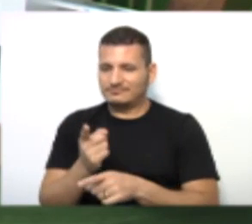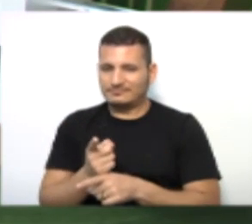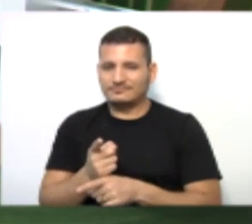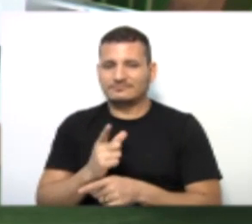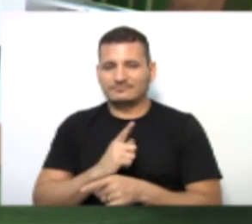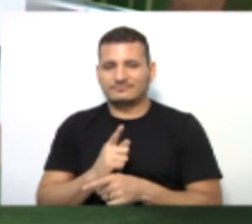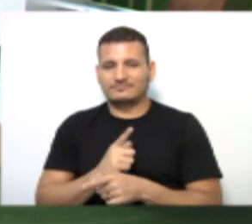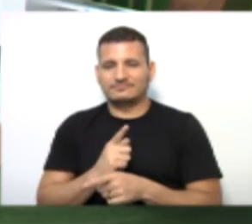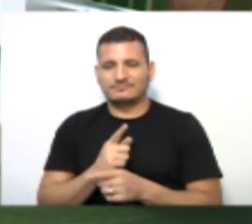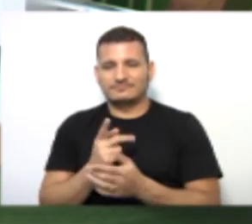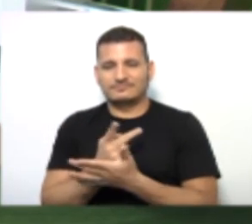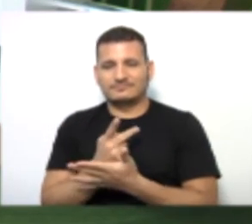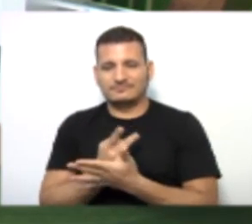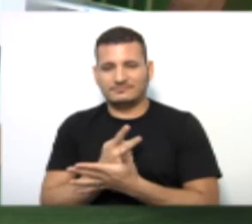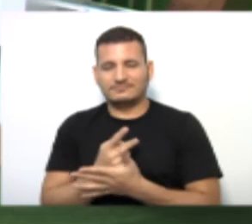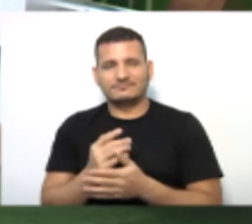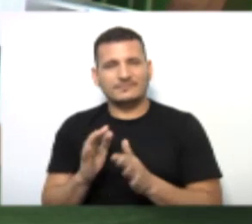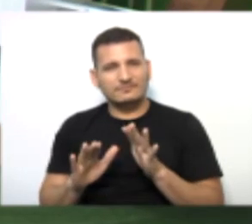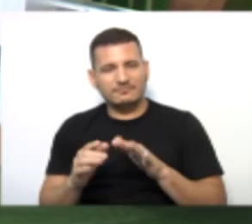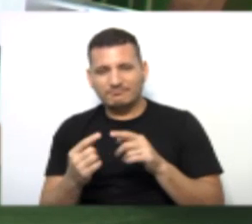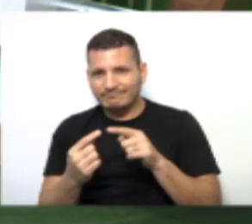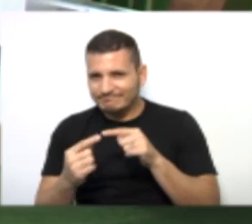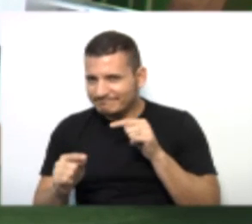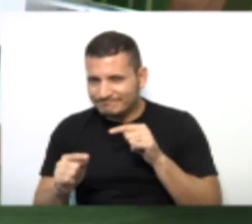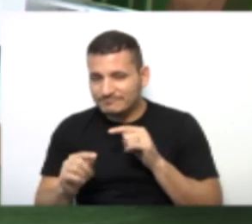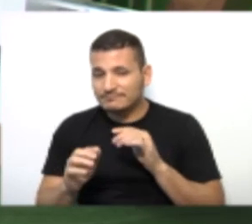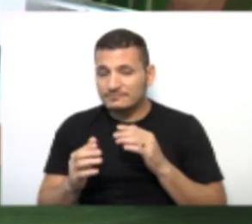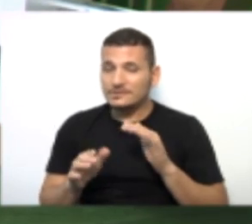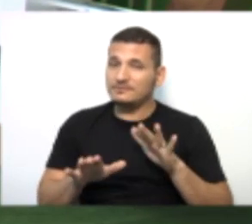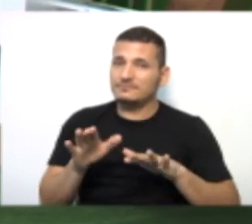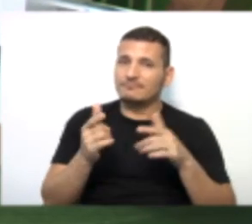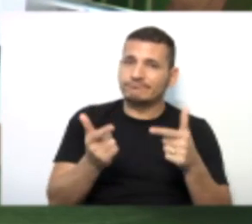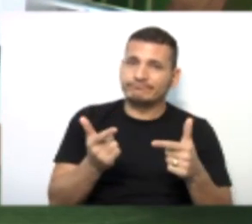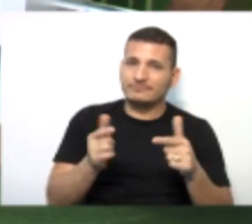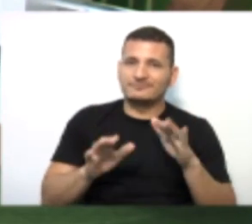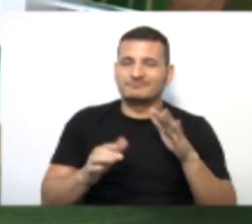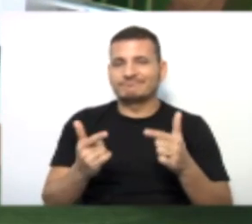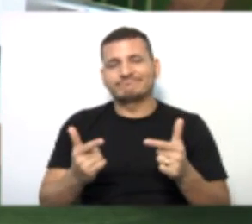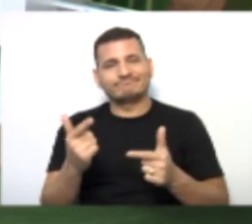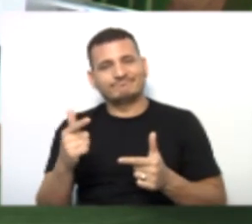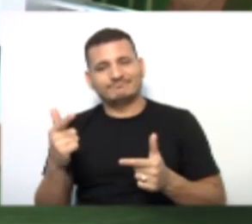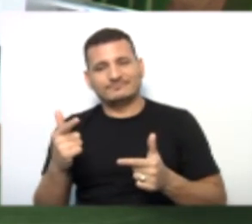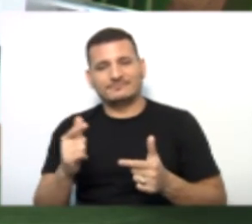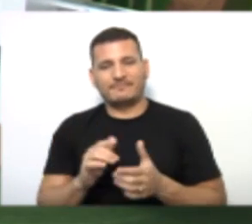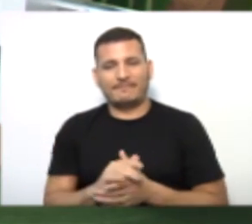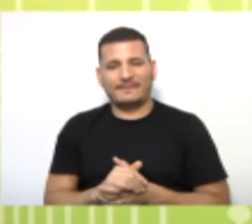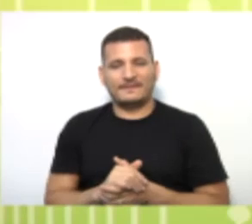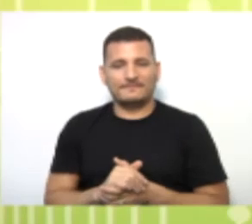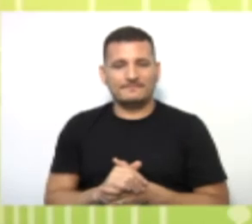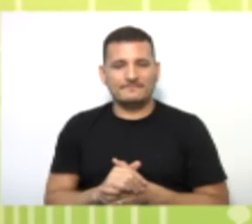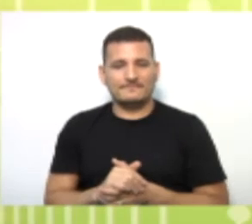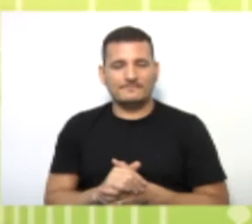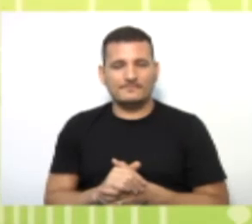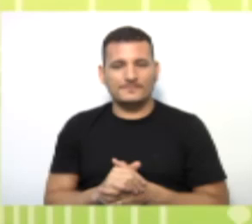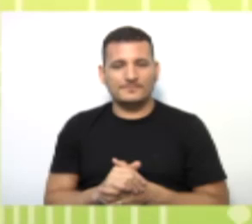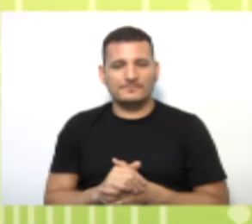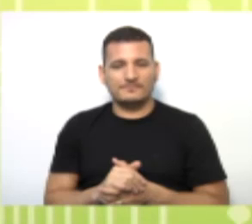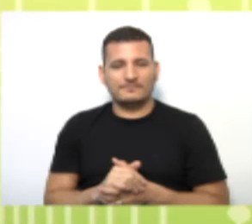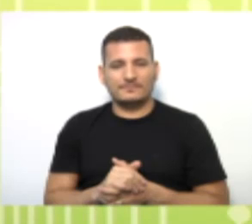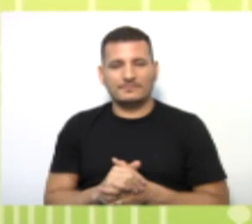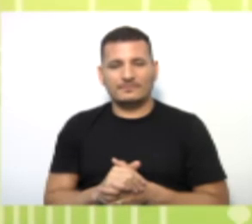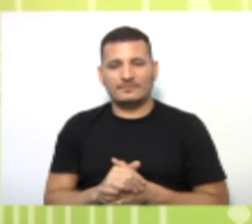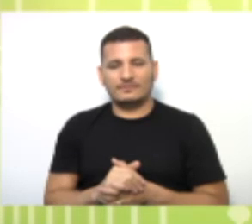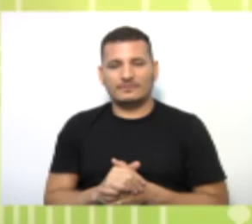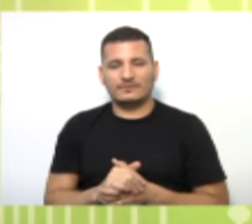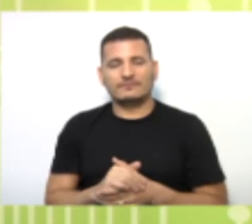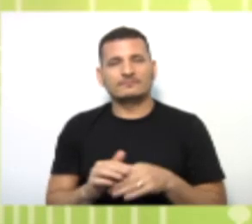coisa escrita ali que não está de acordo, mas é porque assim, às vezes tem sorte, às vezes não dá sorte. E o que acontece? Quando a gente está